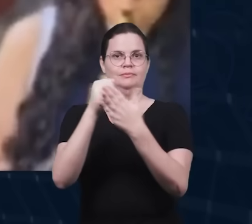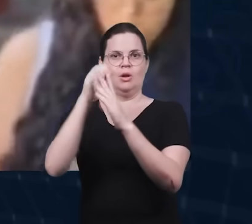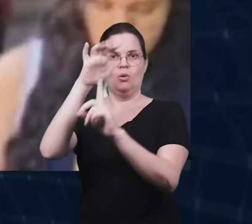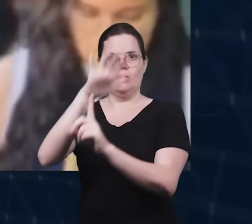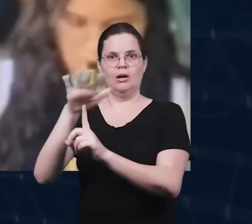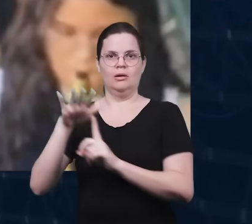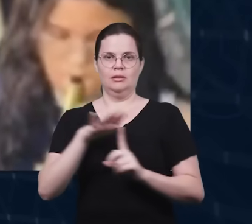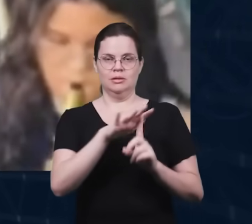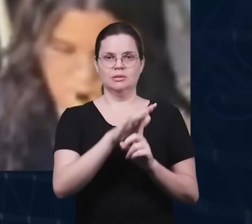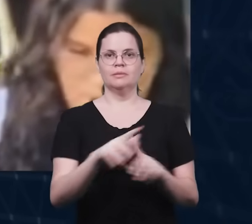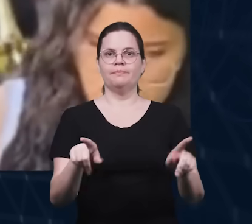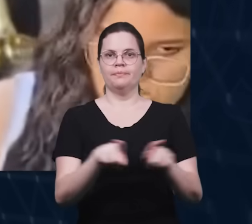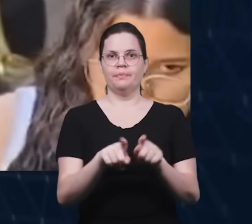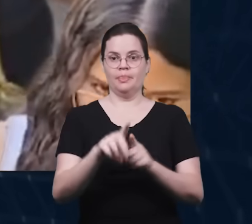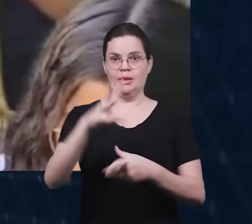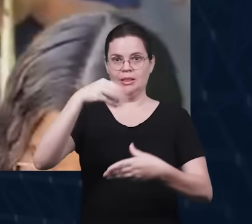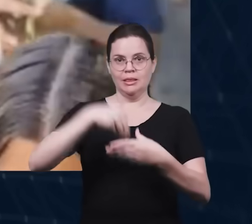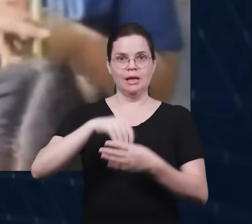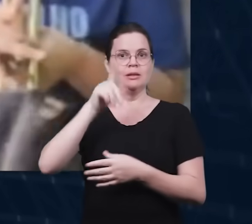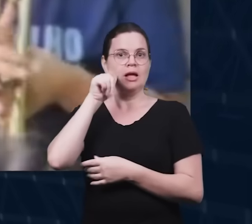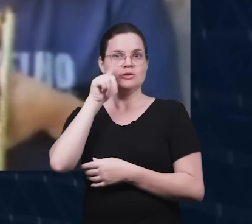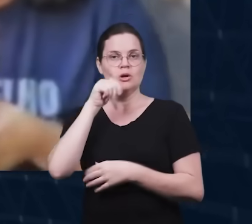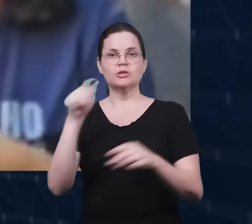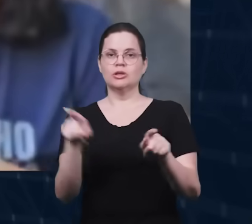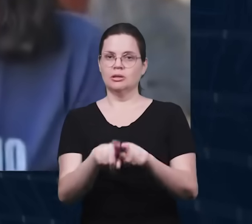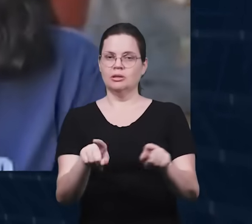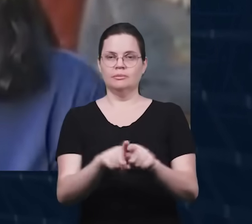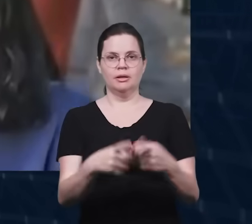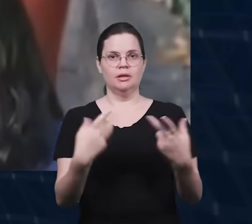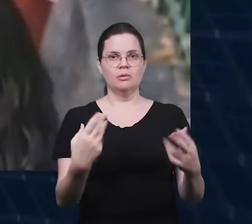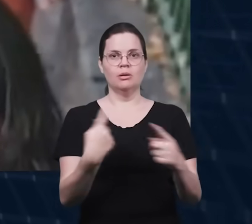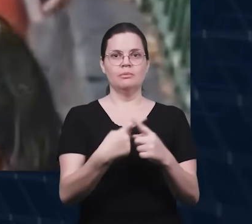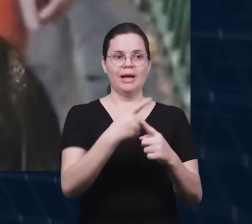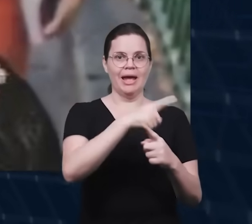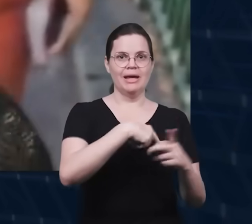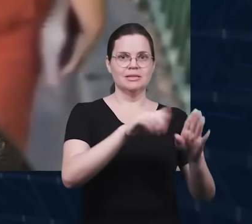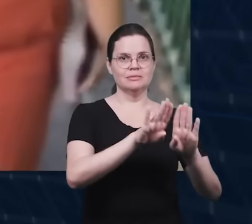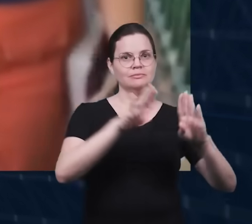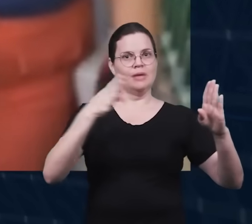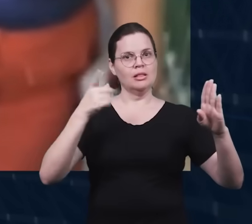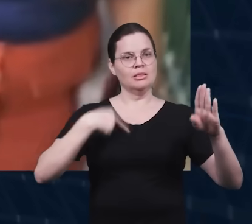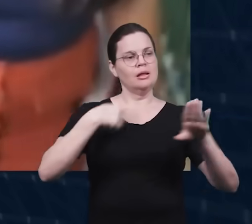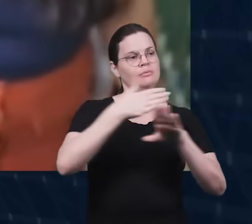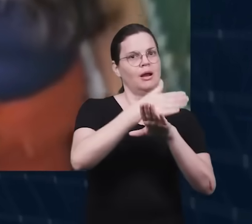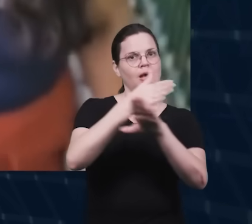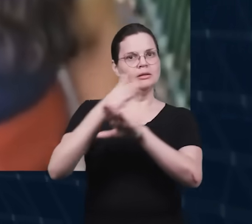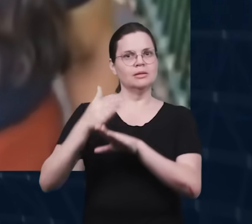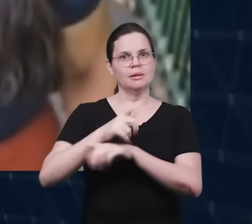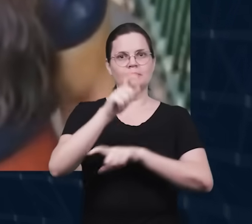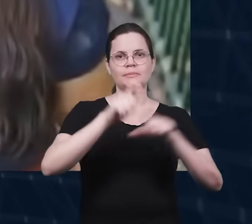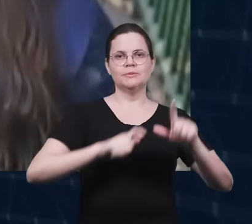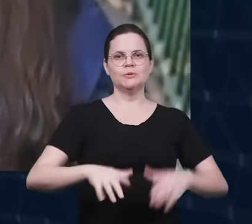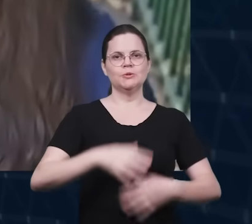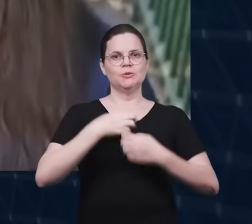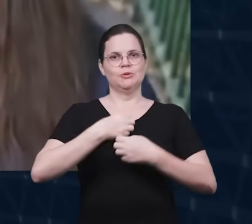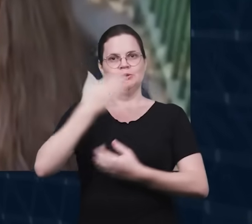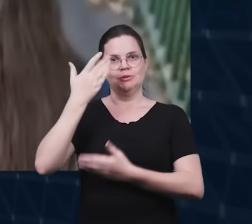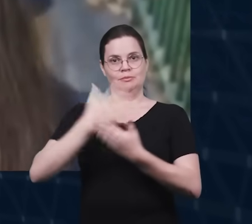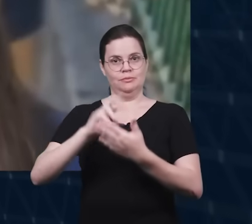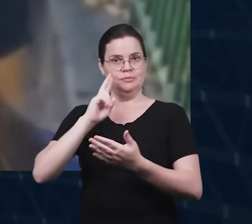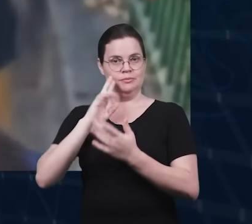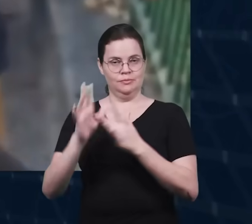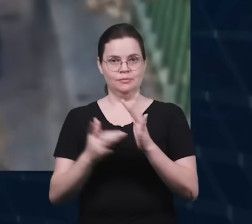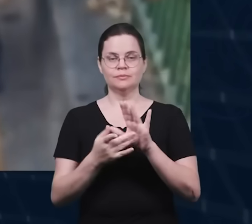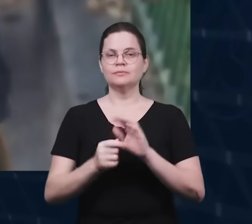pessoas, inclusive dentro dos estabelecimentos comerciais, onde portas se abriram e corações foram tocados pela presença do Senhor.